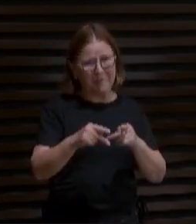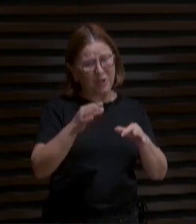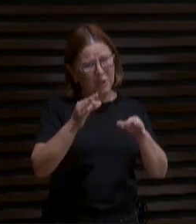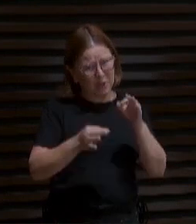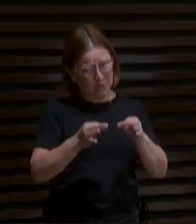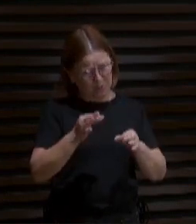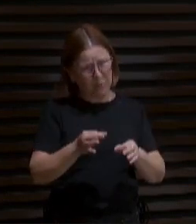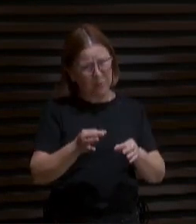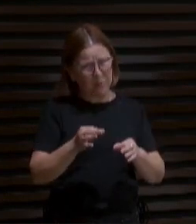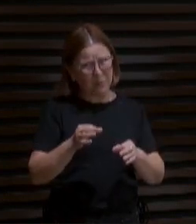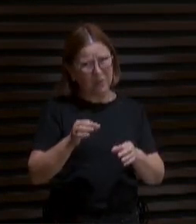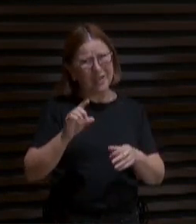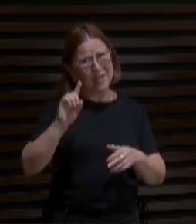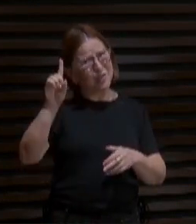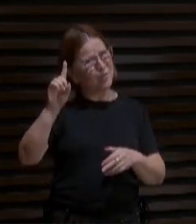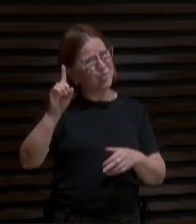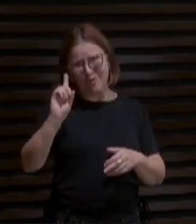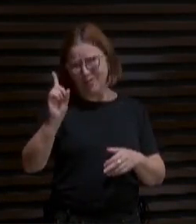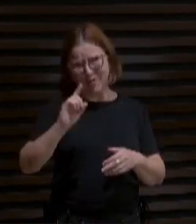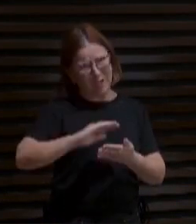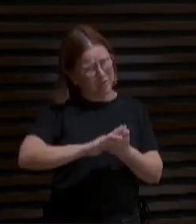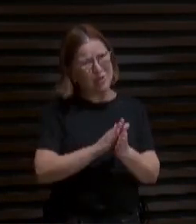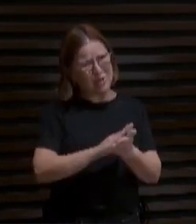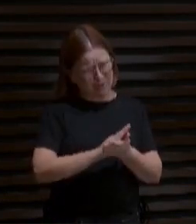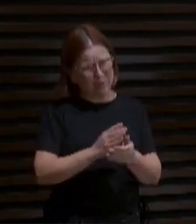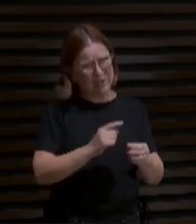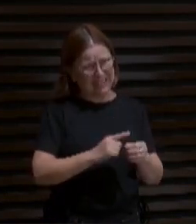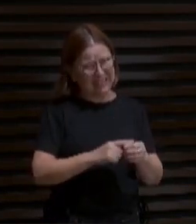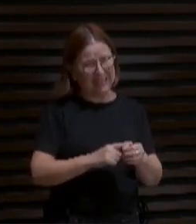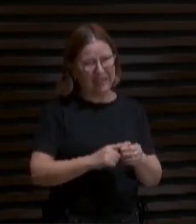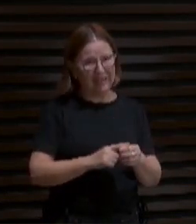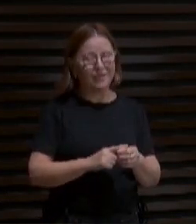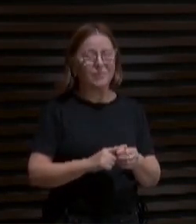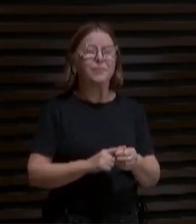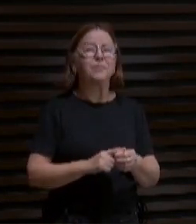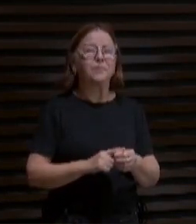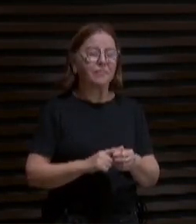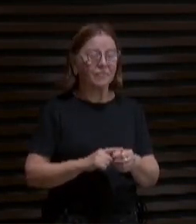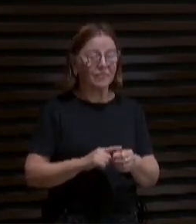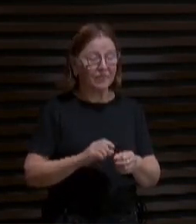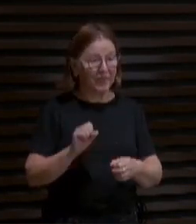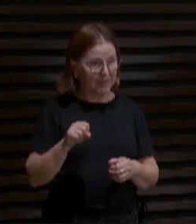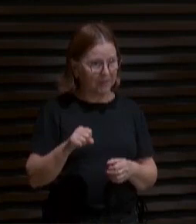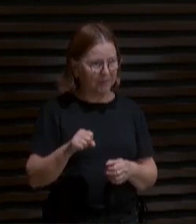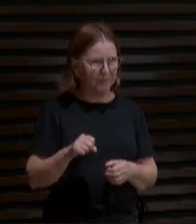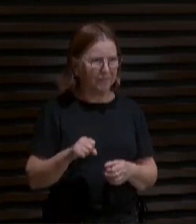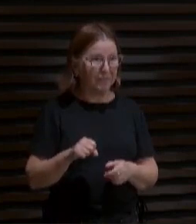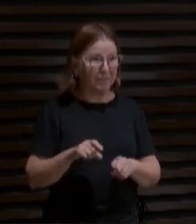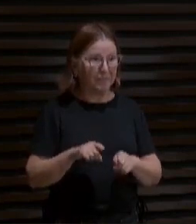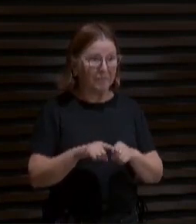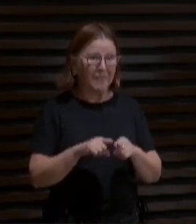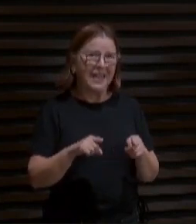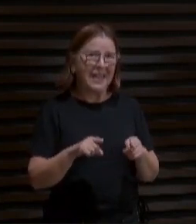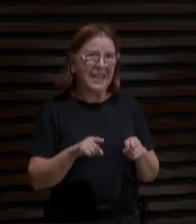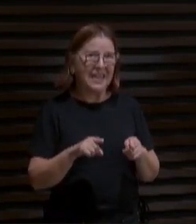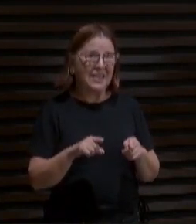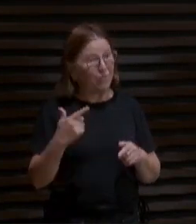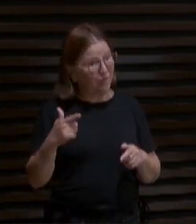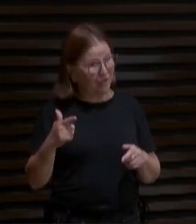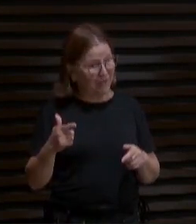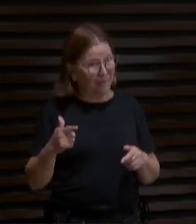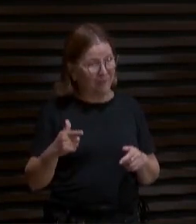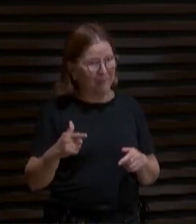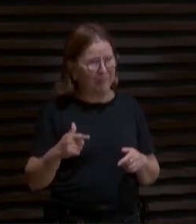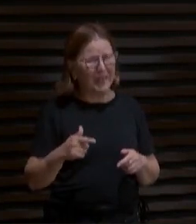Aí Deus disse, não destrua. Aí ele disse, deixa aí um pouquinho mais. e 40. Ele disse,